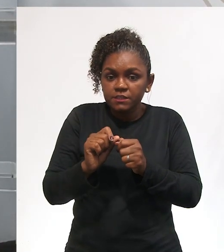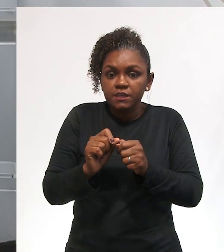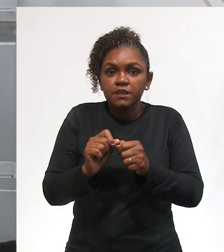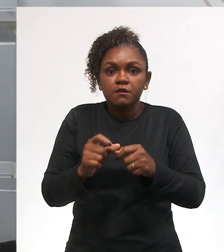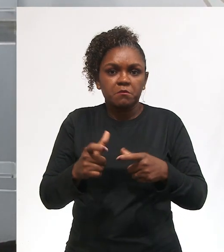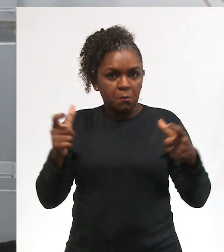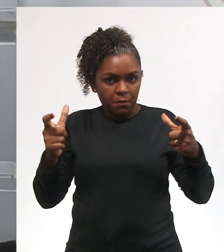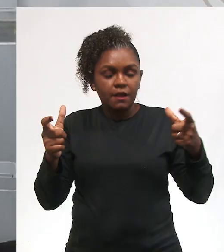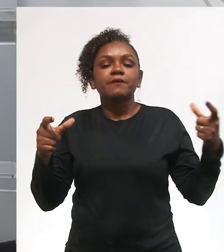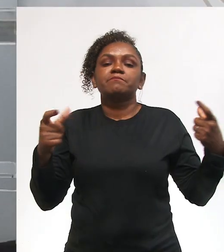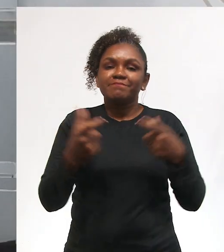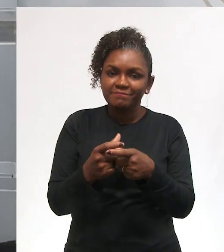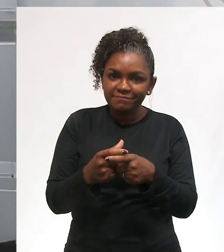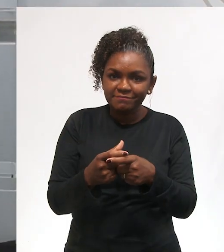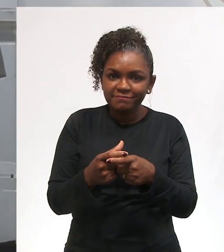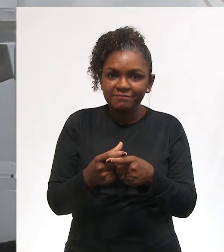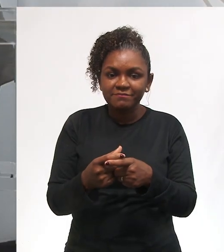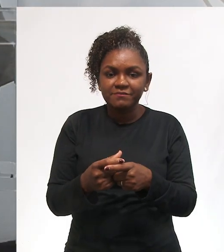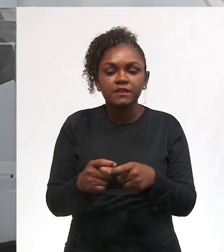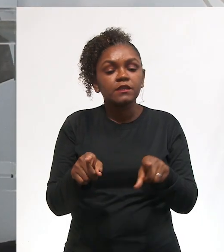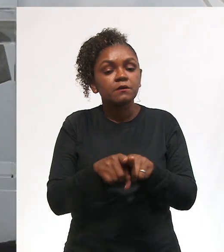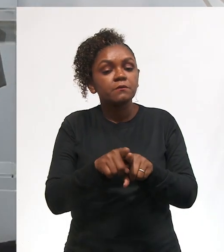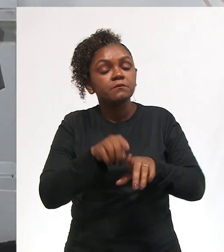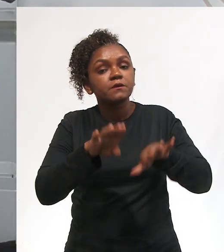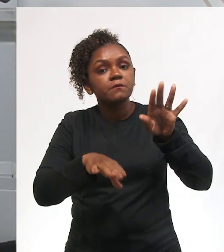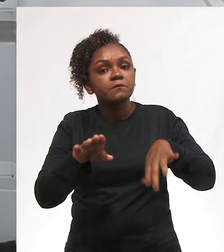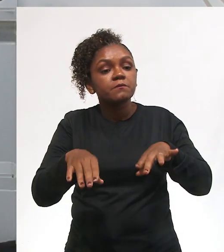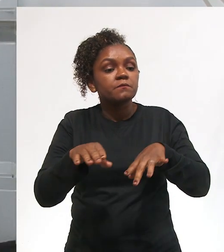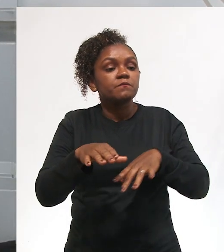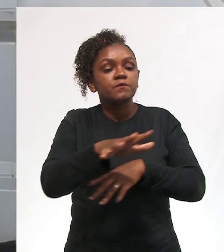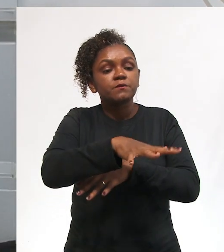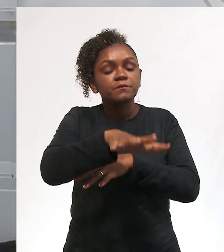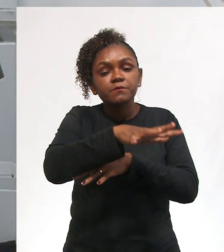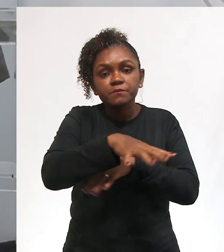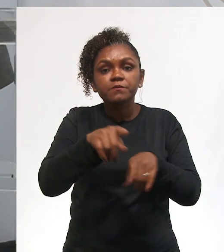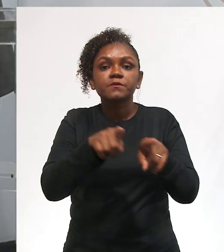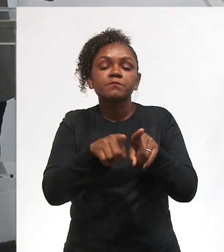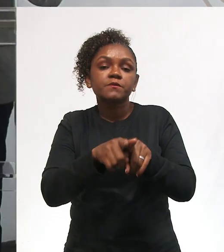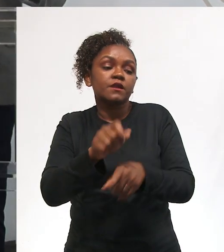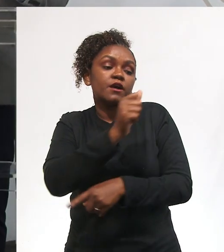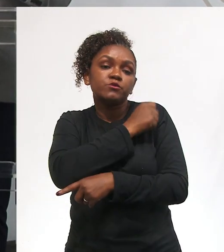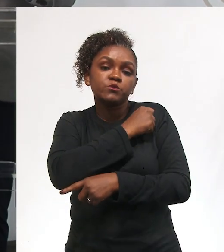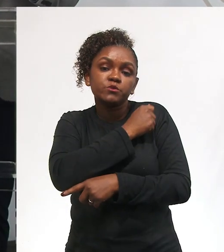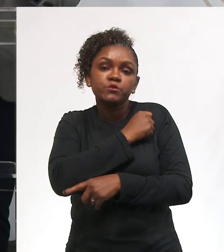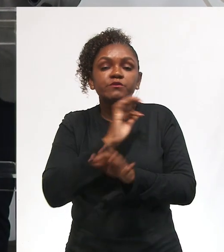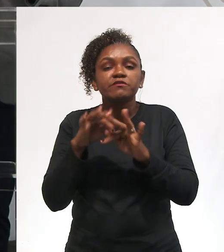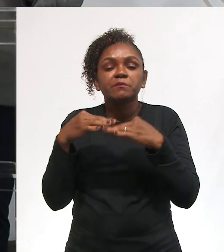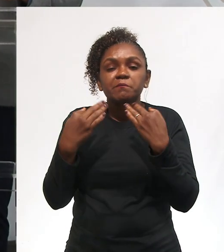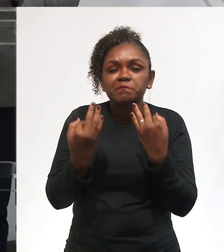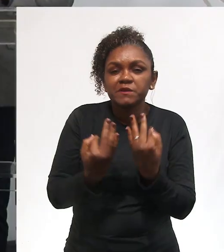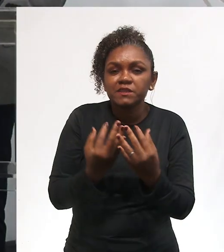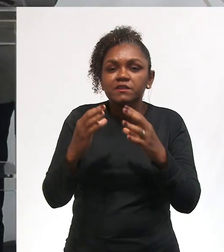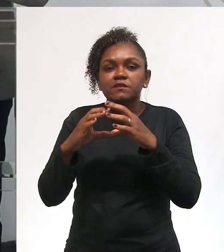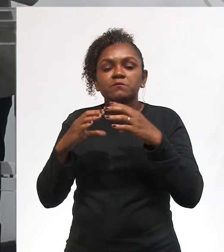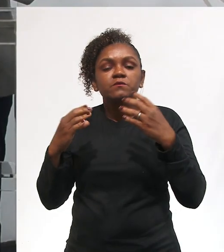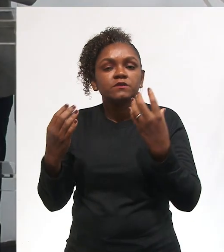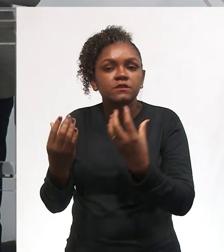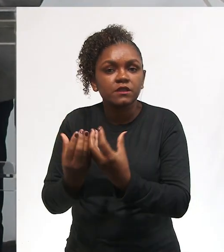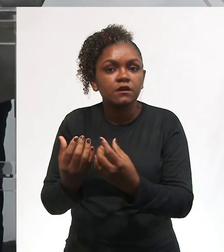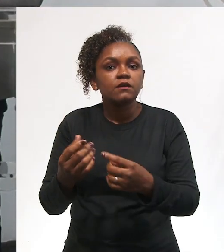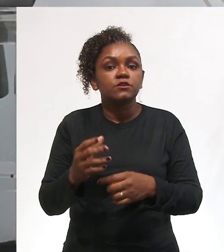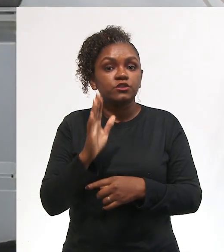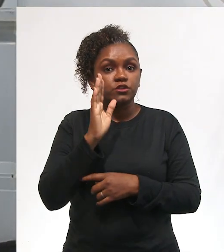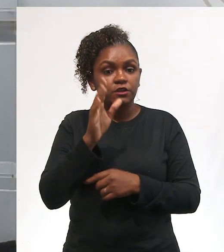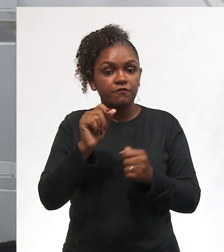mais ampla, mas dependendo dos alunos, do ambiente escolar que a gente falou, das famílias, da comunidade, você trouxe a parte